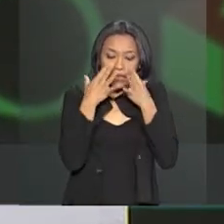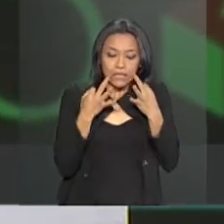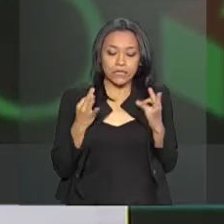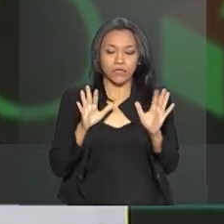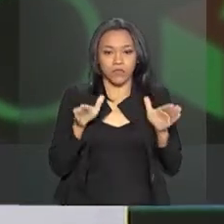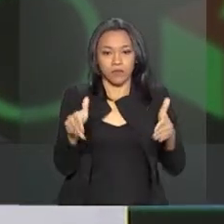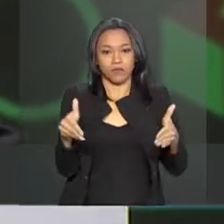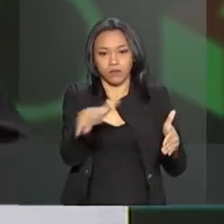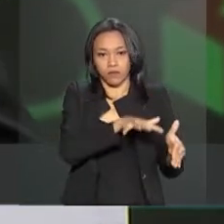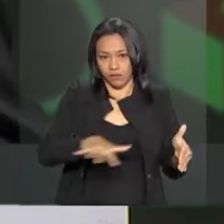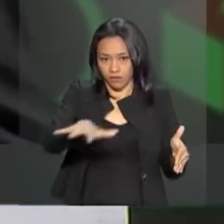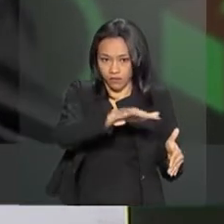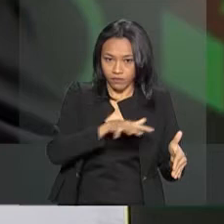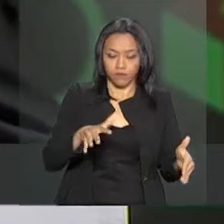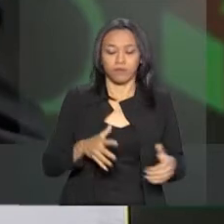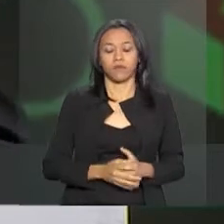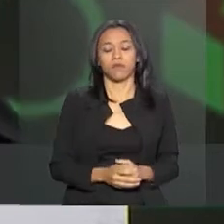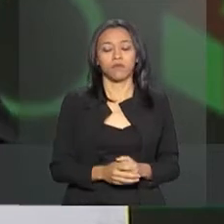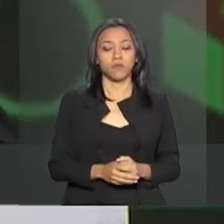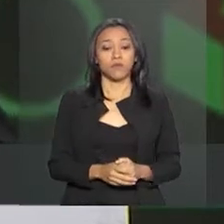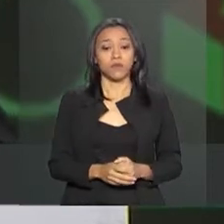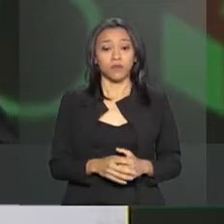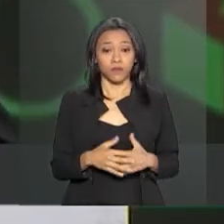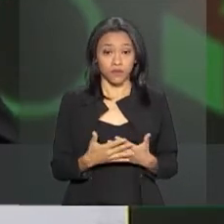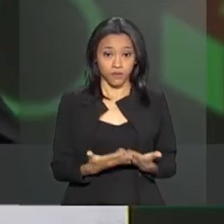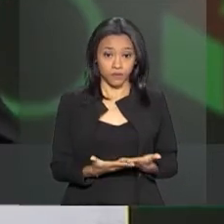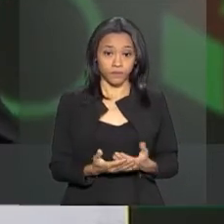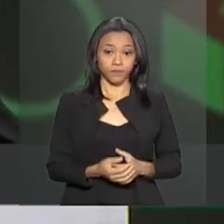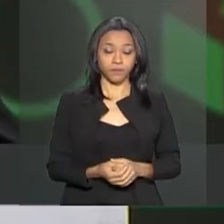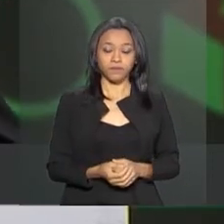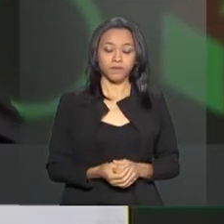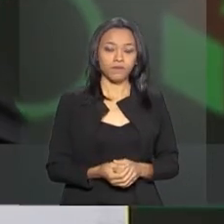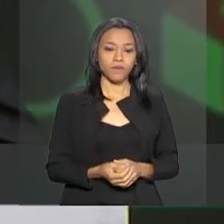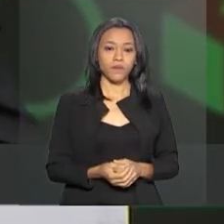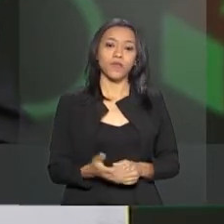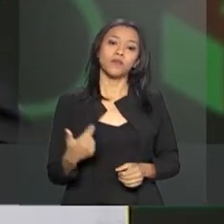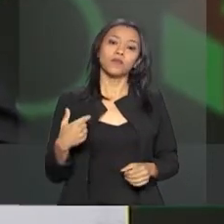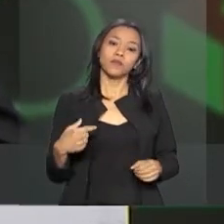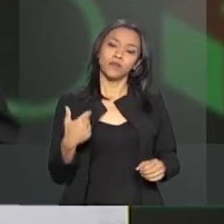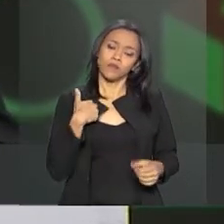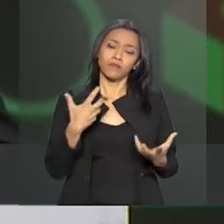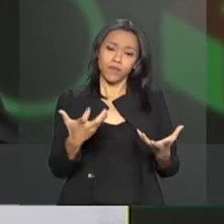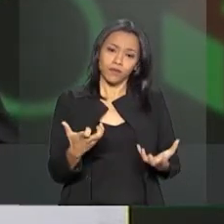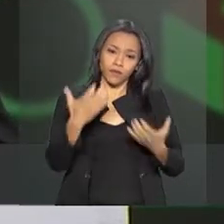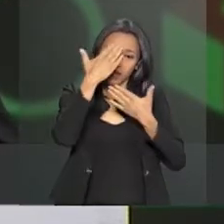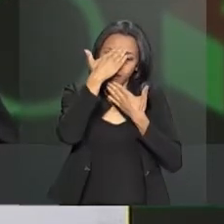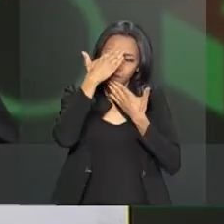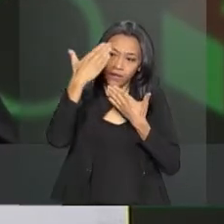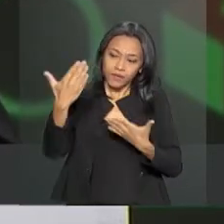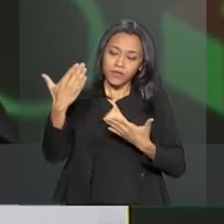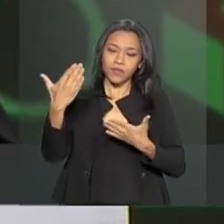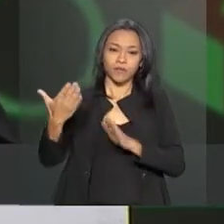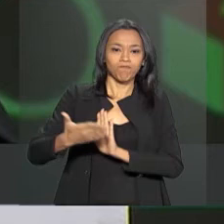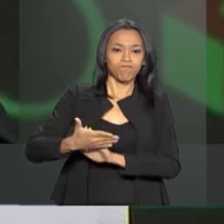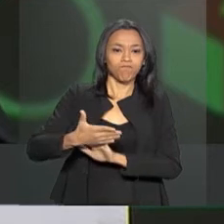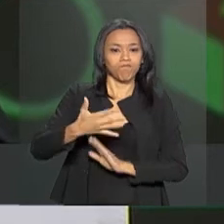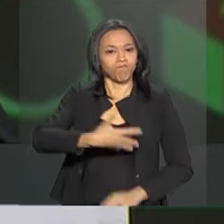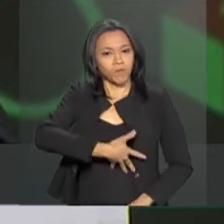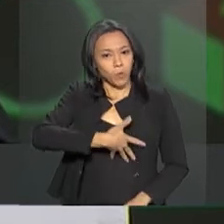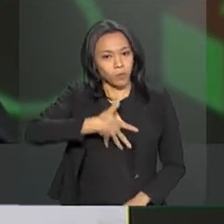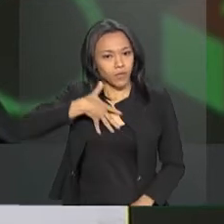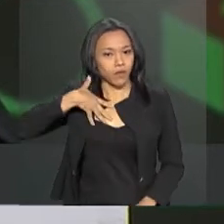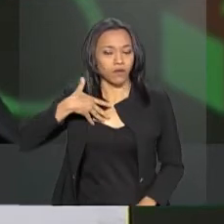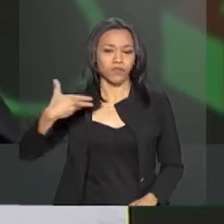E ao fazê-lo, eu quero agradecer a homenagem. A